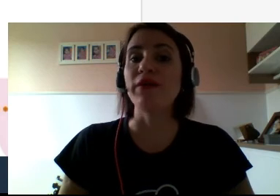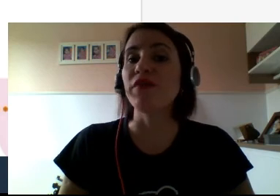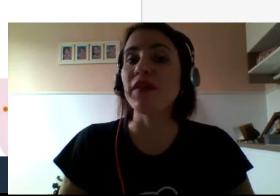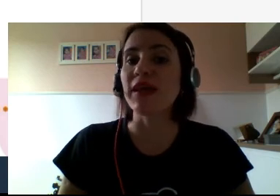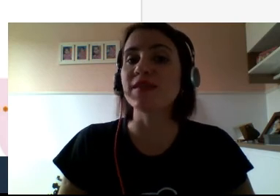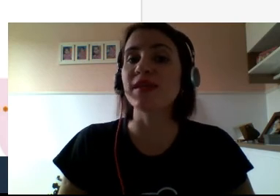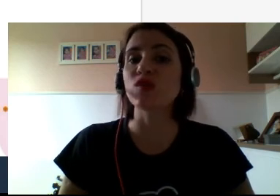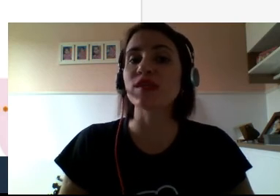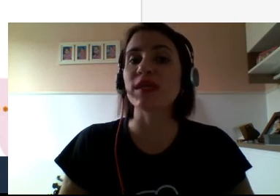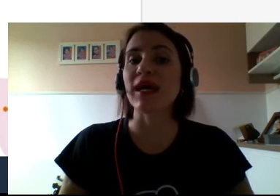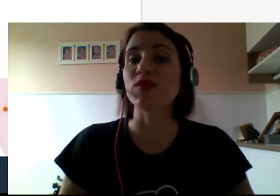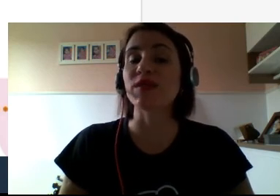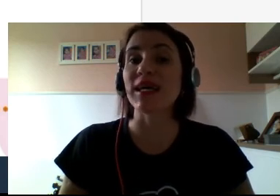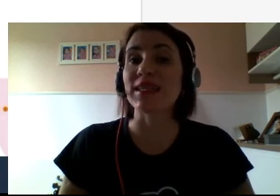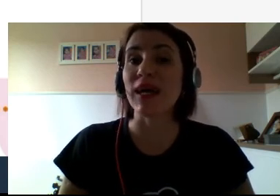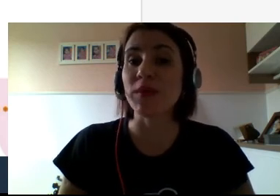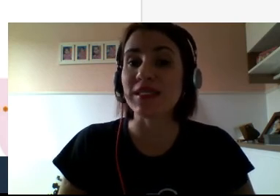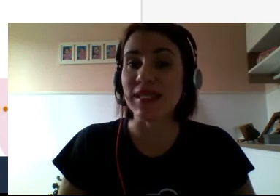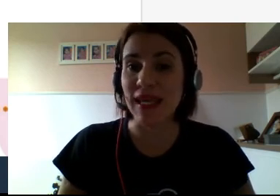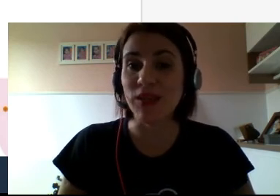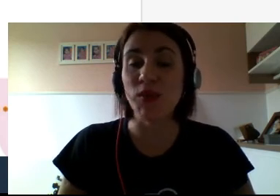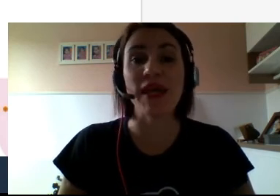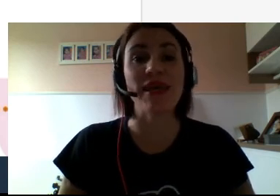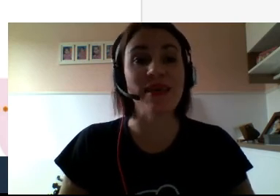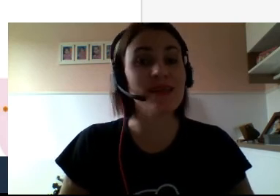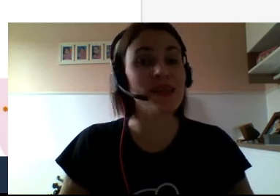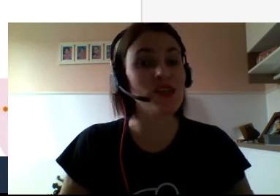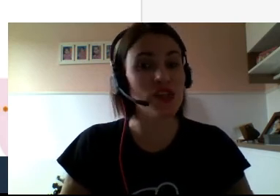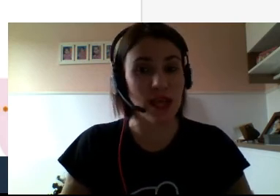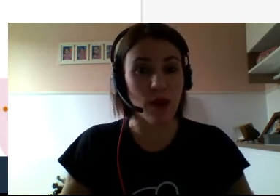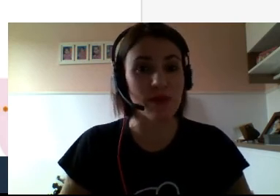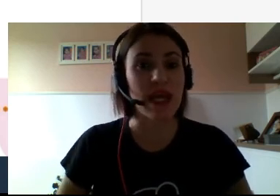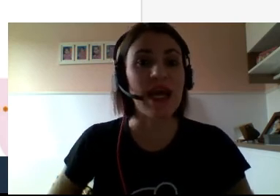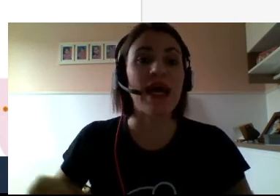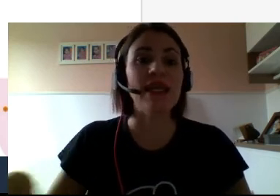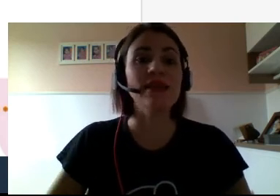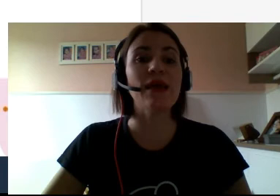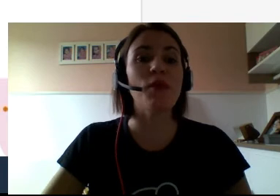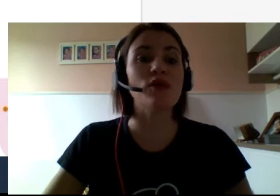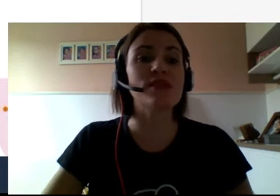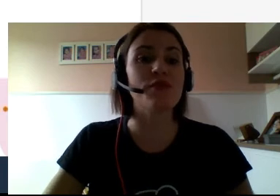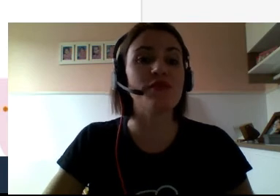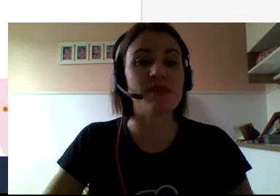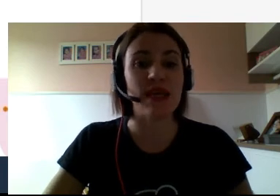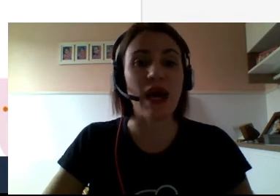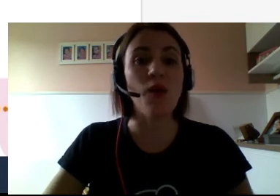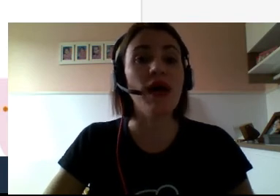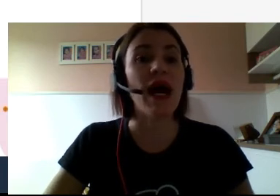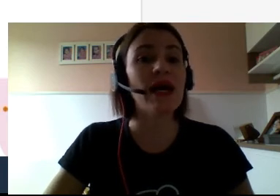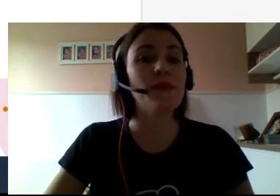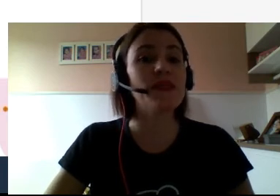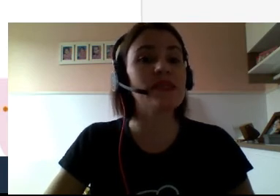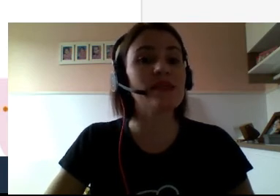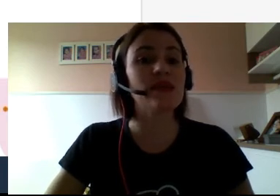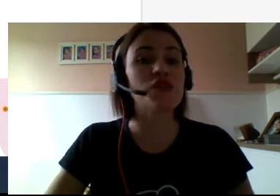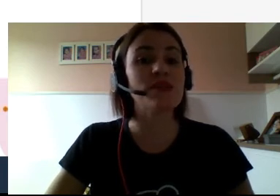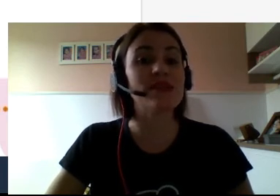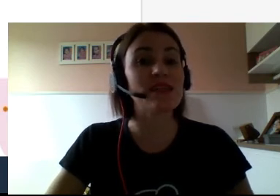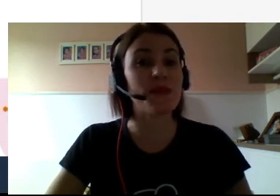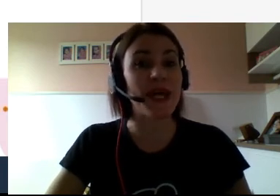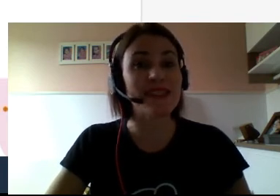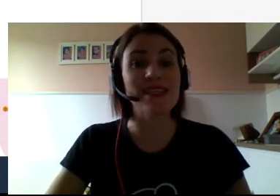uma referência no cenário teatral brasileiro e Internacional além da mostra oficial